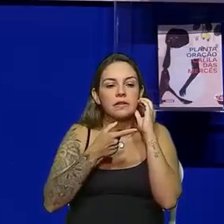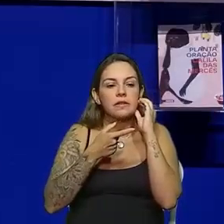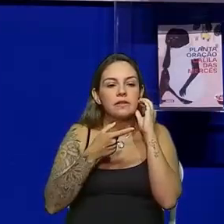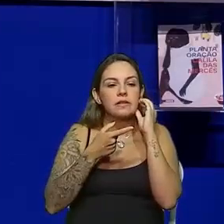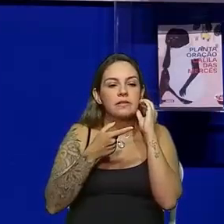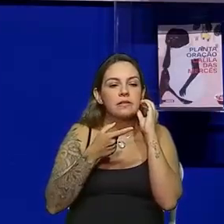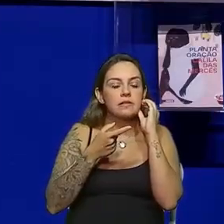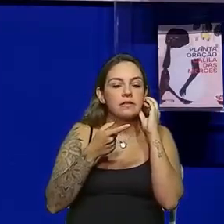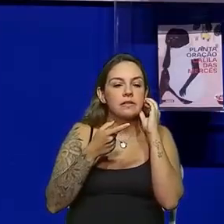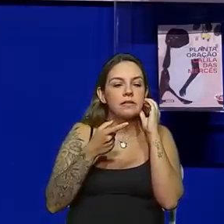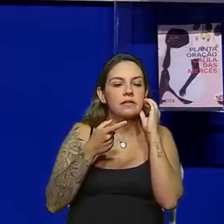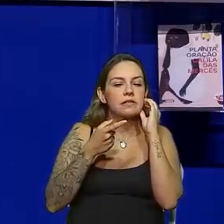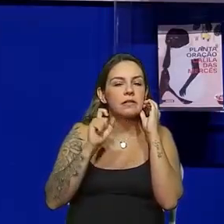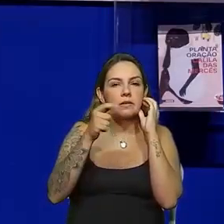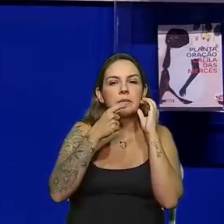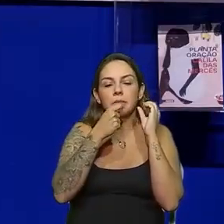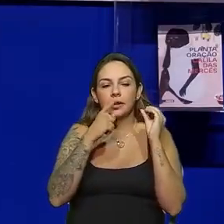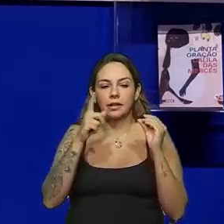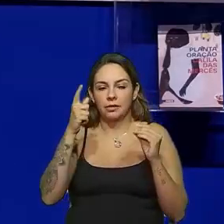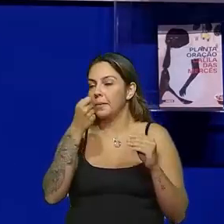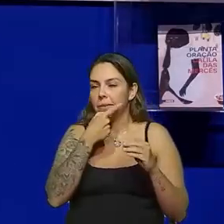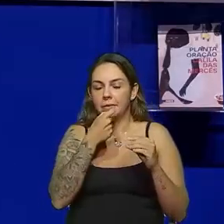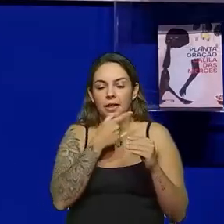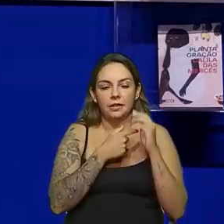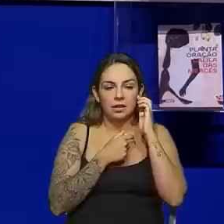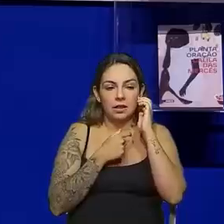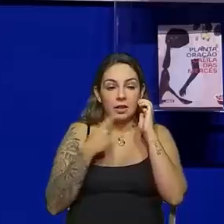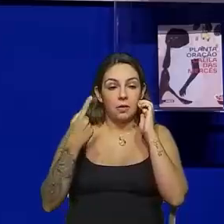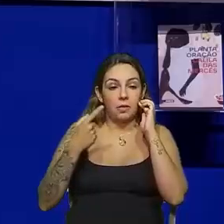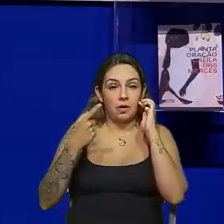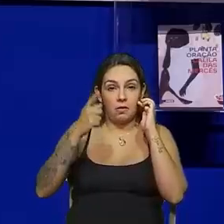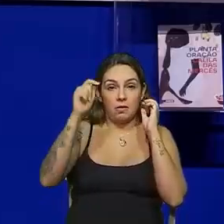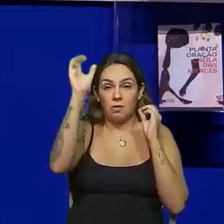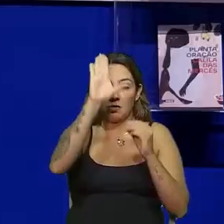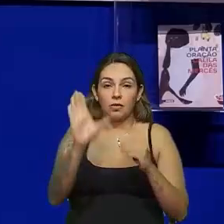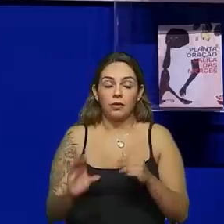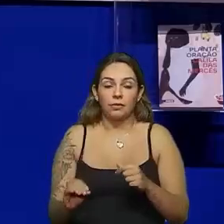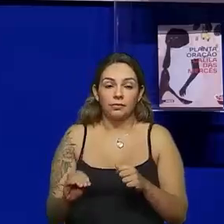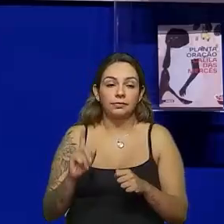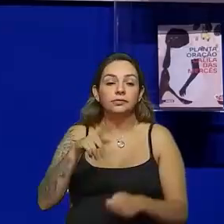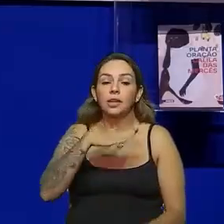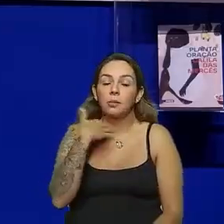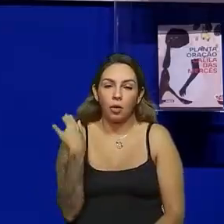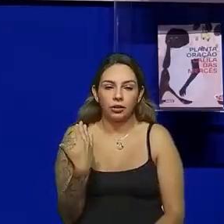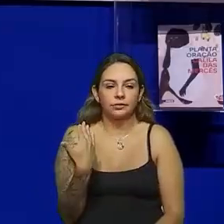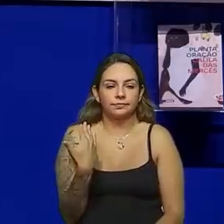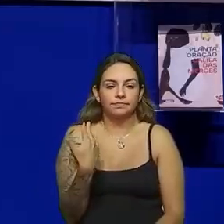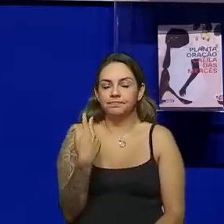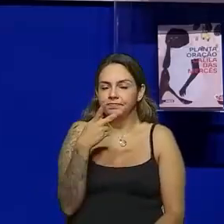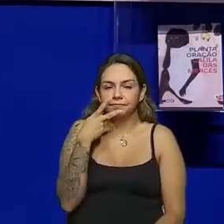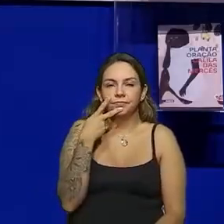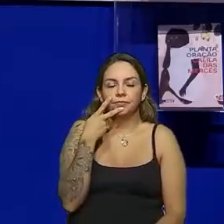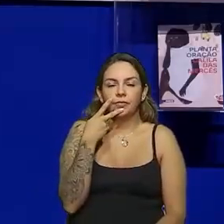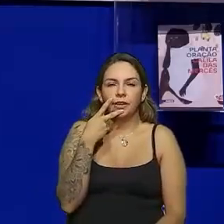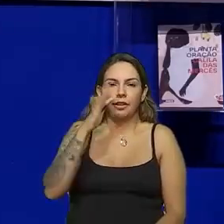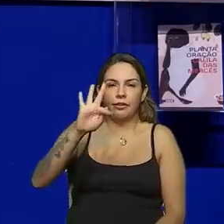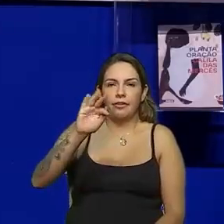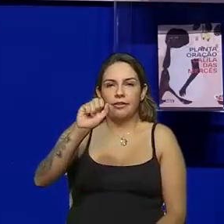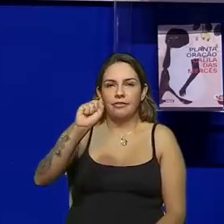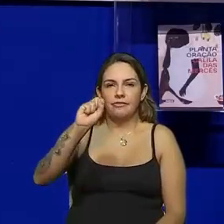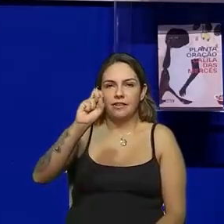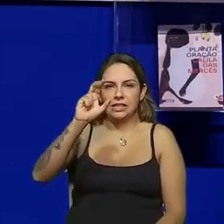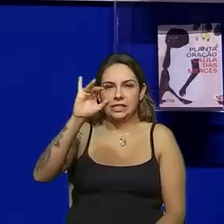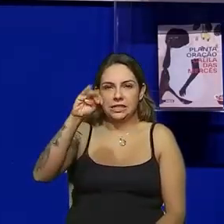Do Canadá ao sul do Chile, da Argentina, é uma piada, porque esse continente é o continente da morte. E falar de fascismo